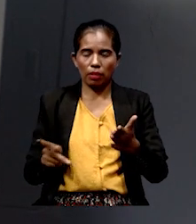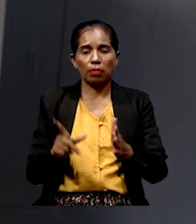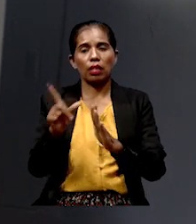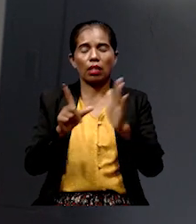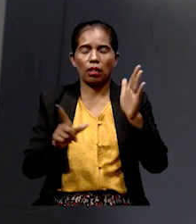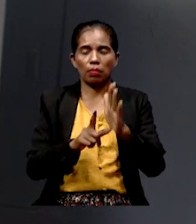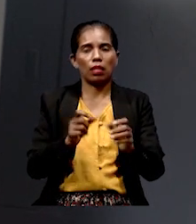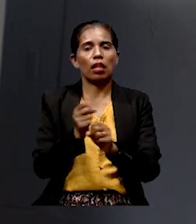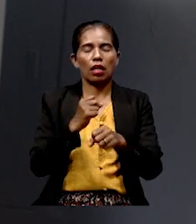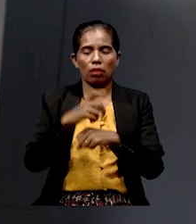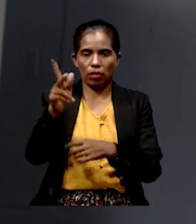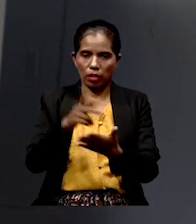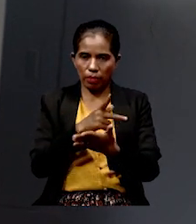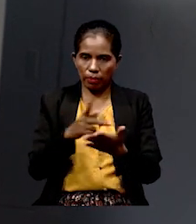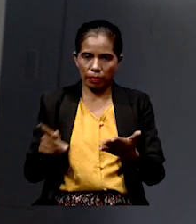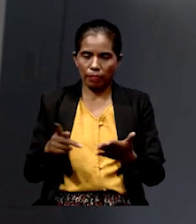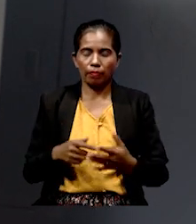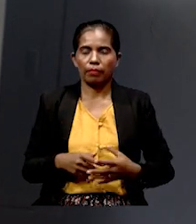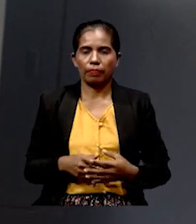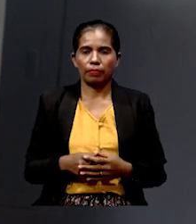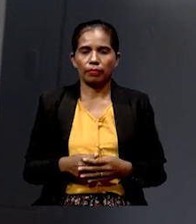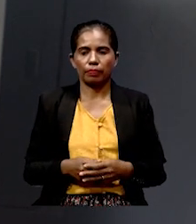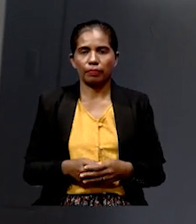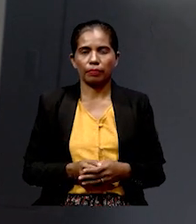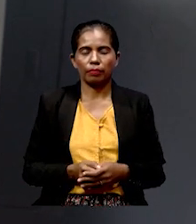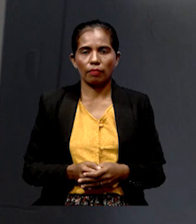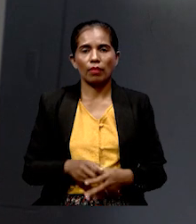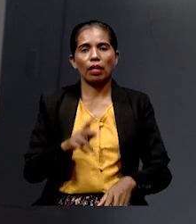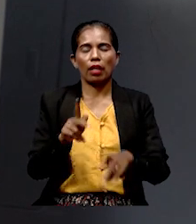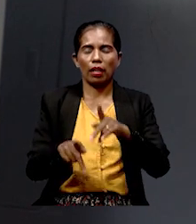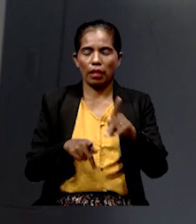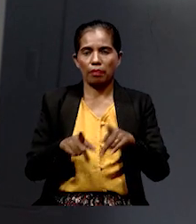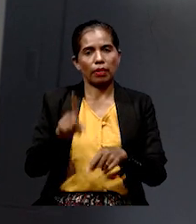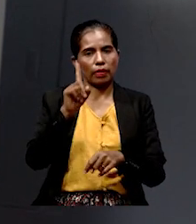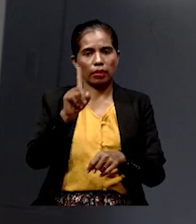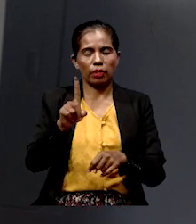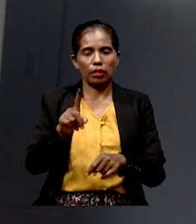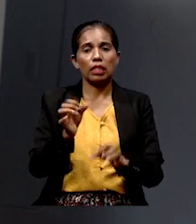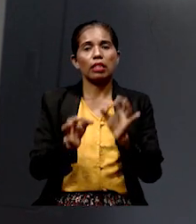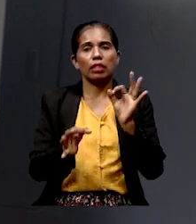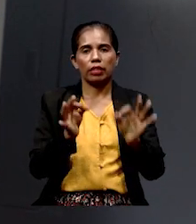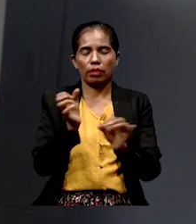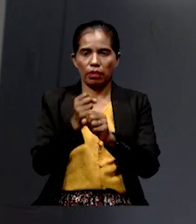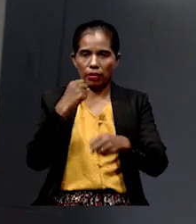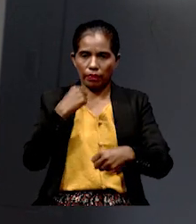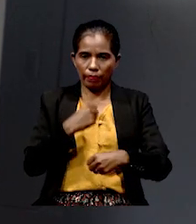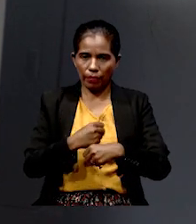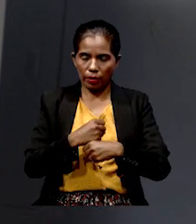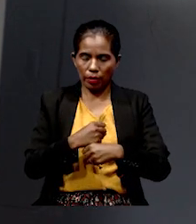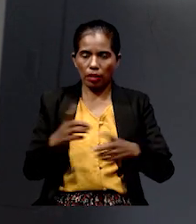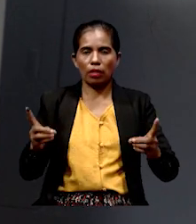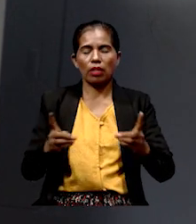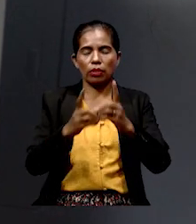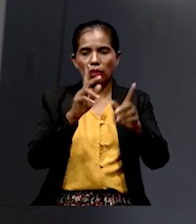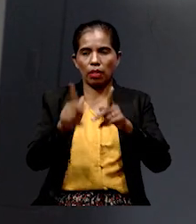um crime e é qualquer uma ida quando halo buat truma ne hasuru e